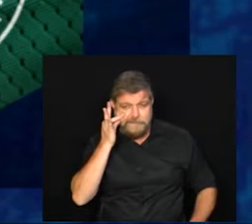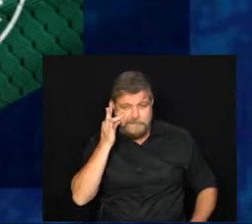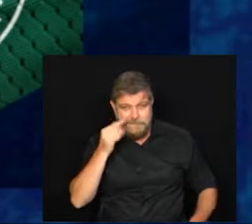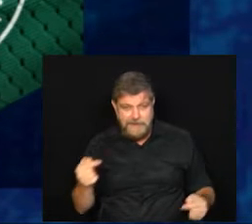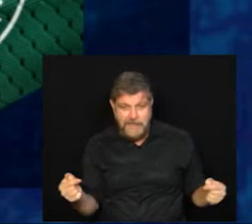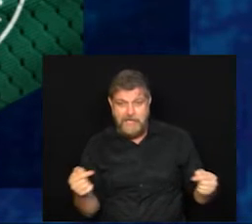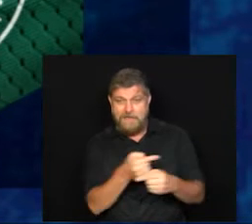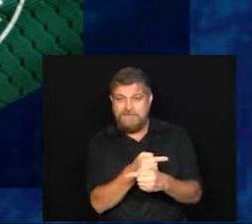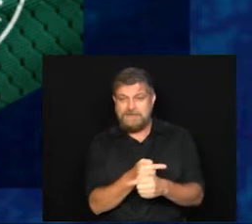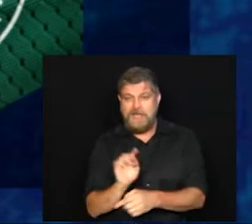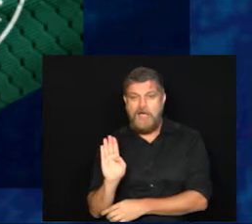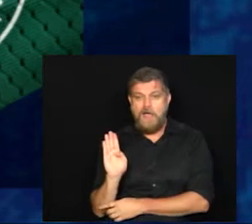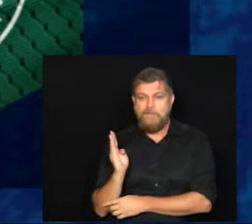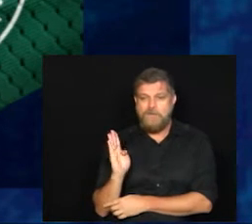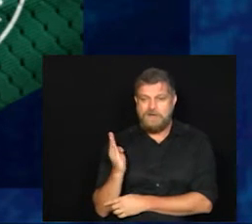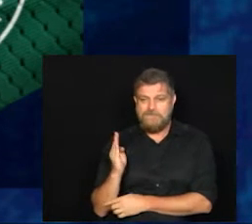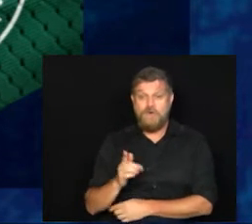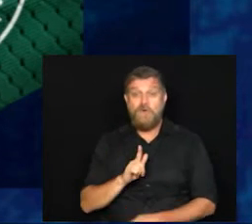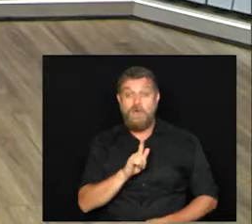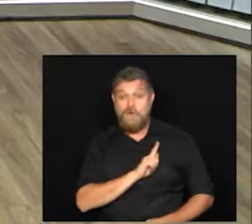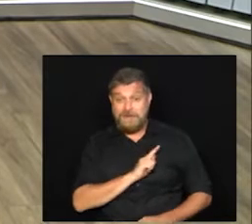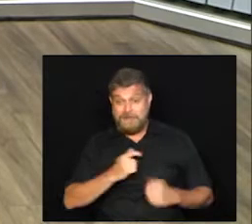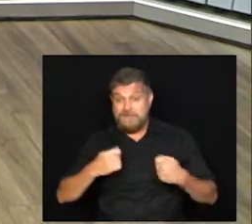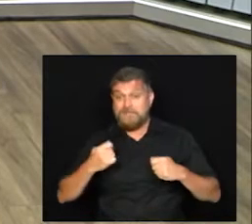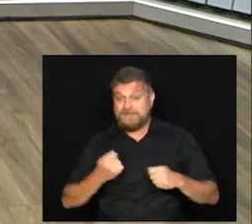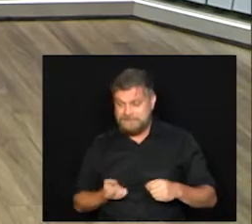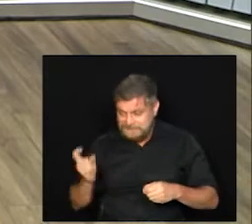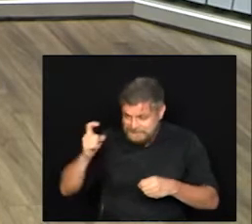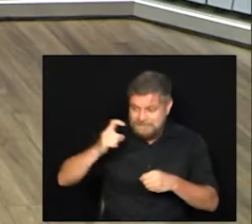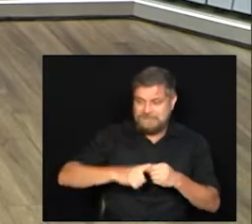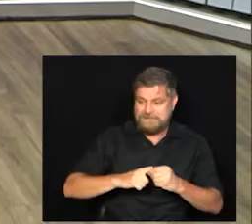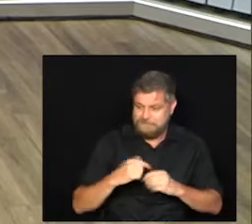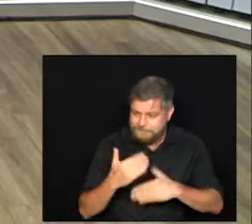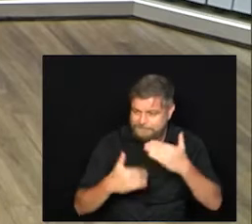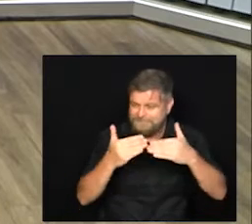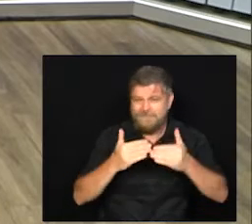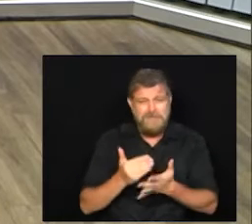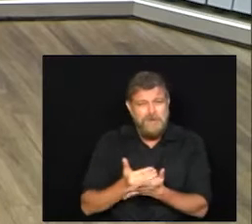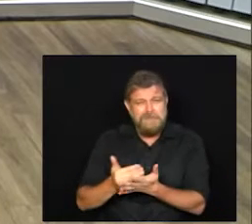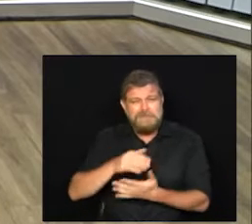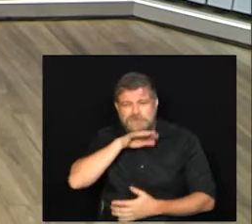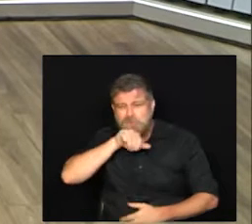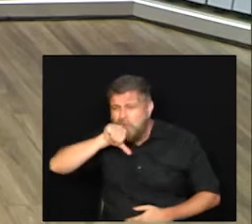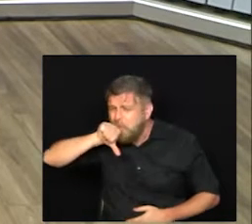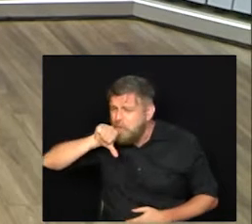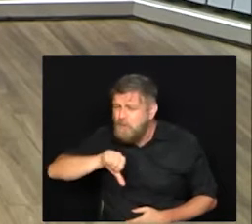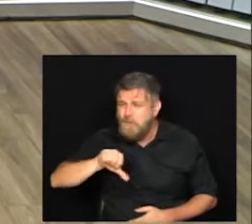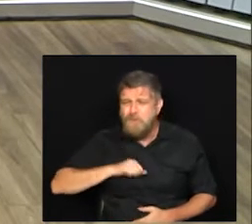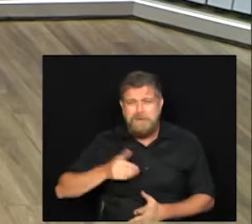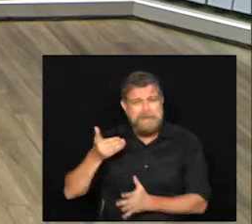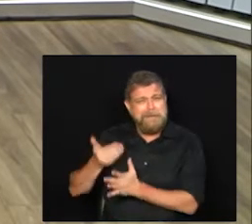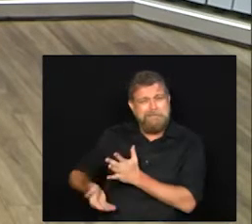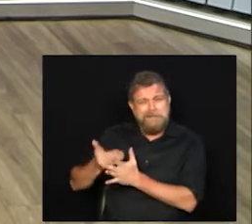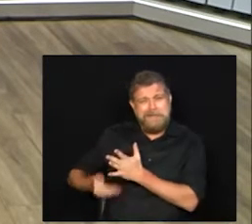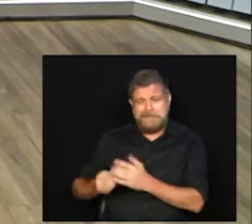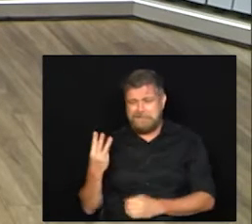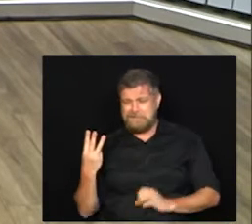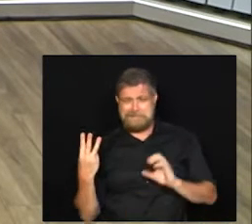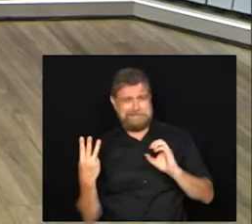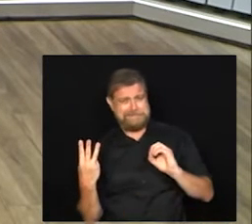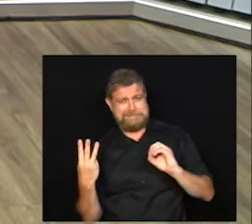do Botafogo. Guarani, precisando da reabilitação, estreou muito mal diante do Ituano, uma derrota em casa por